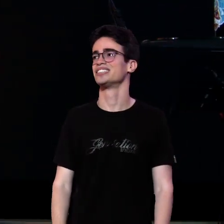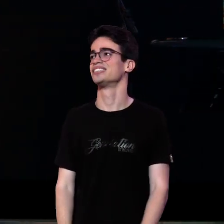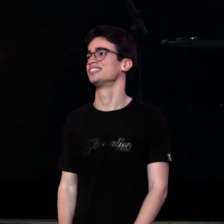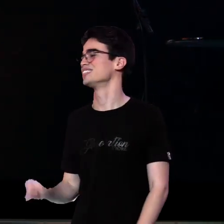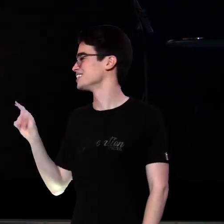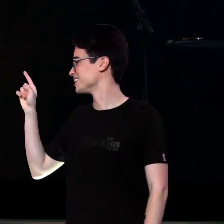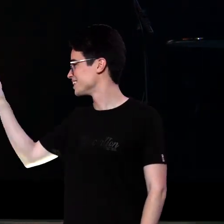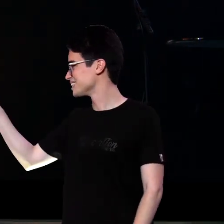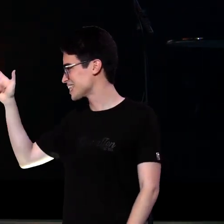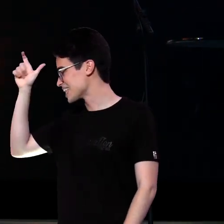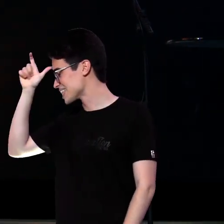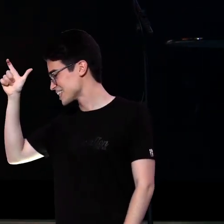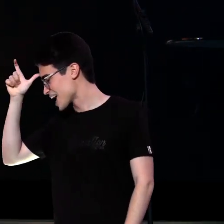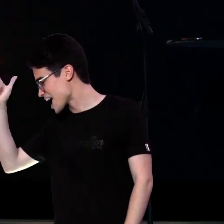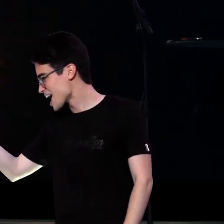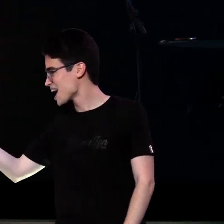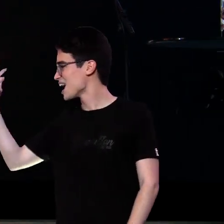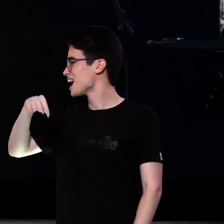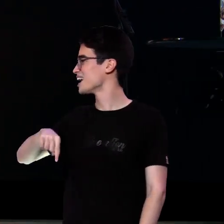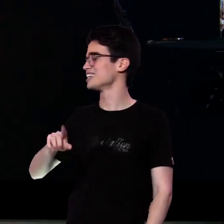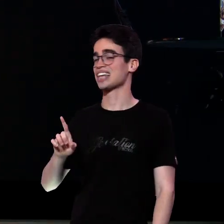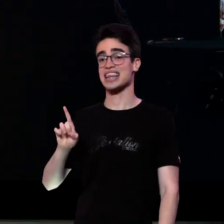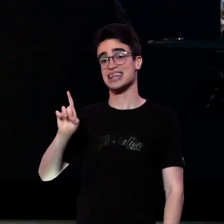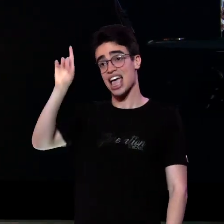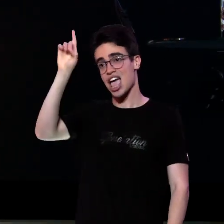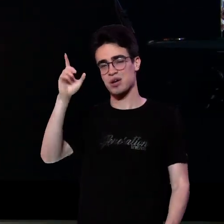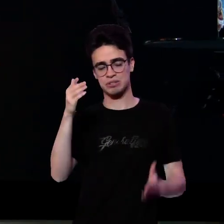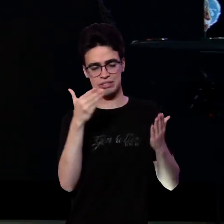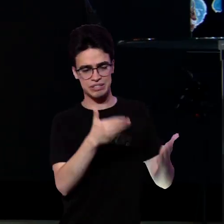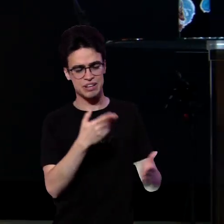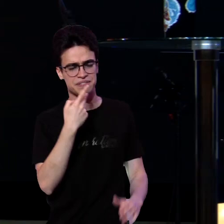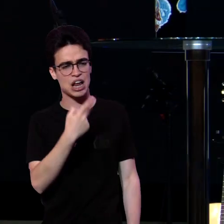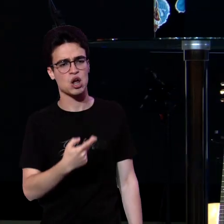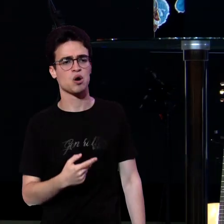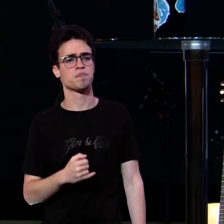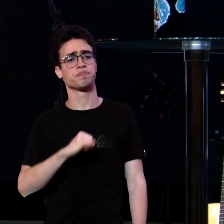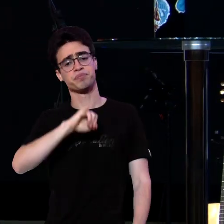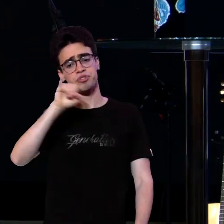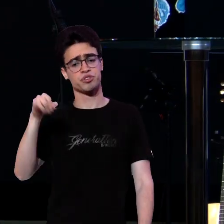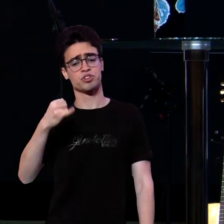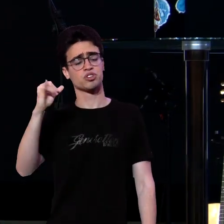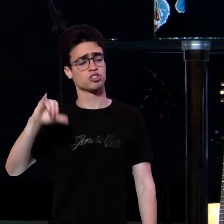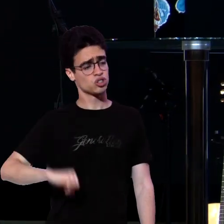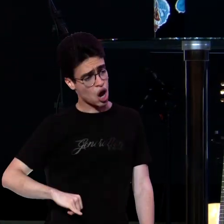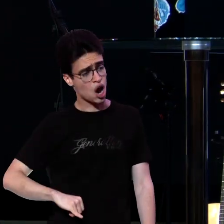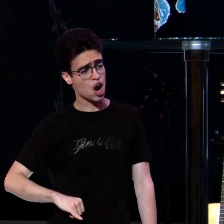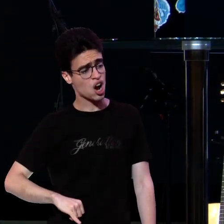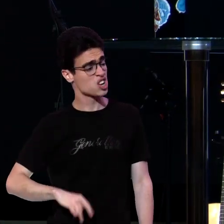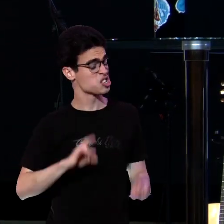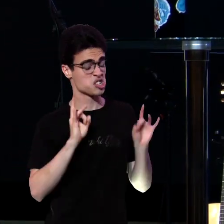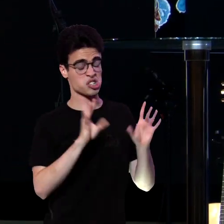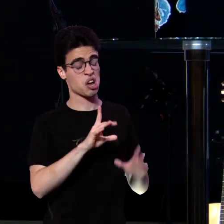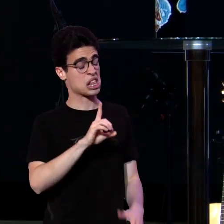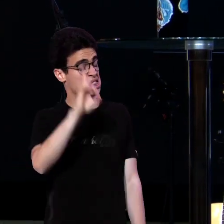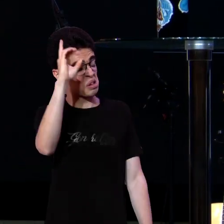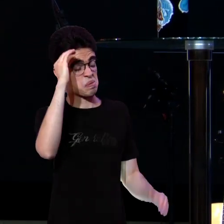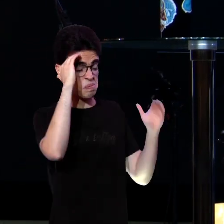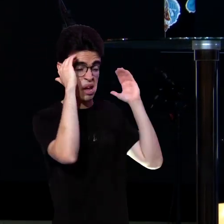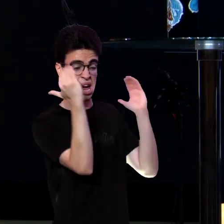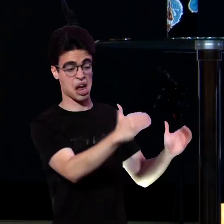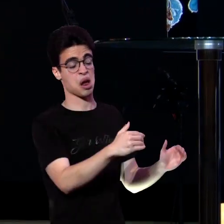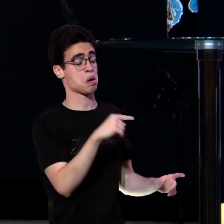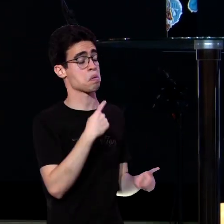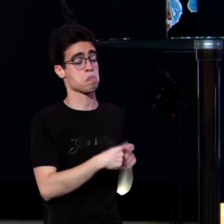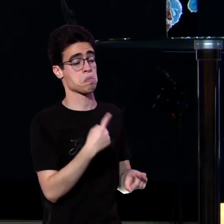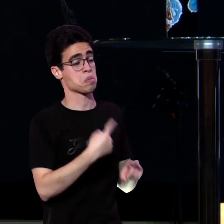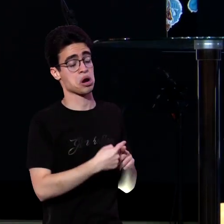Satanás chegou diante de Deus e falou que Jó só era temente a Deus, porque